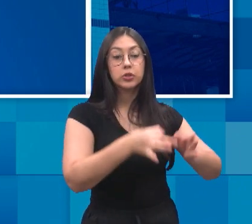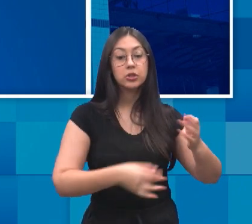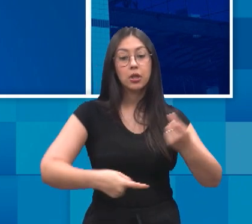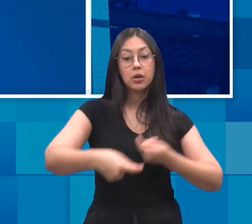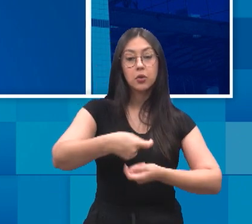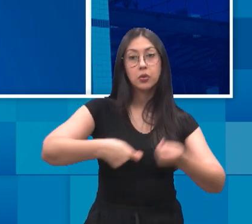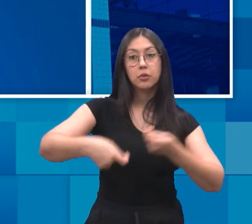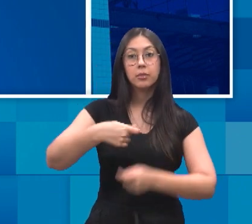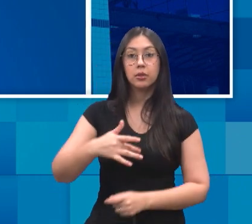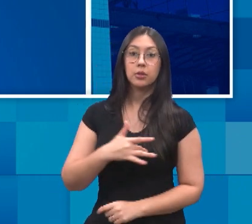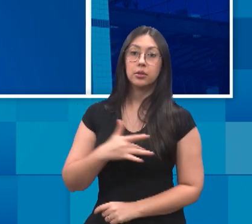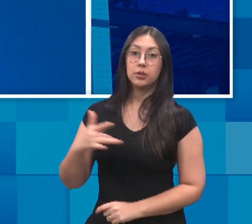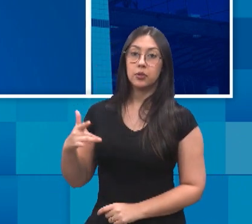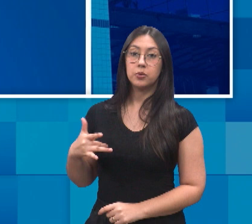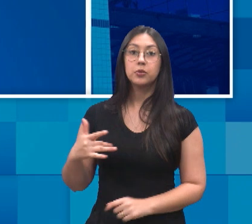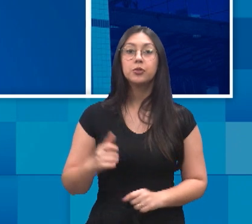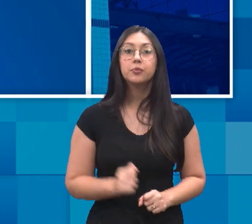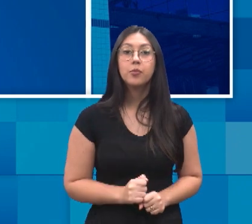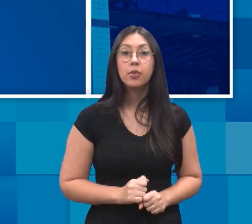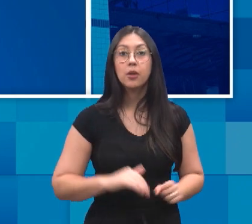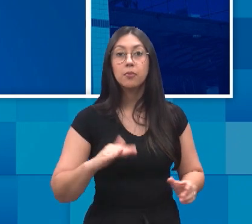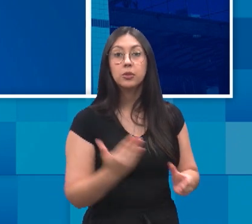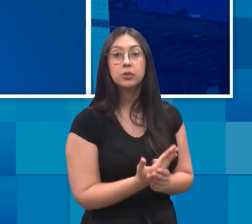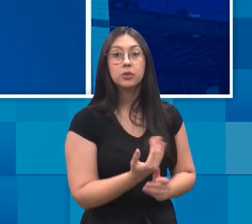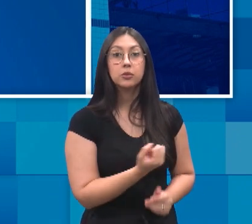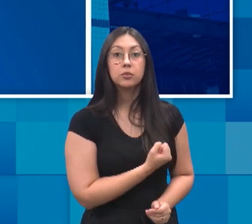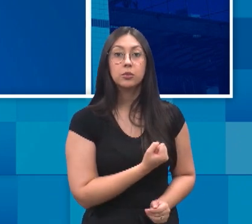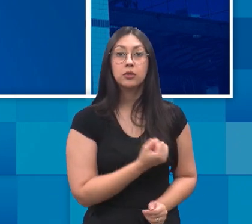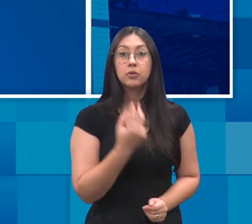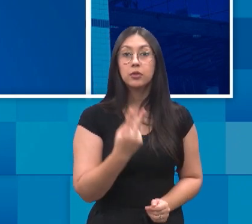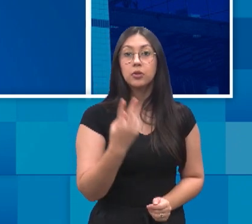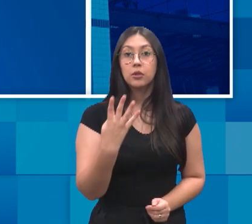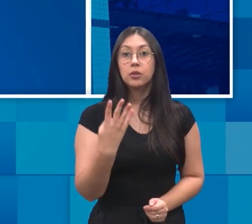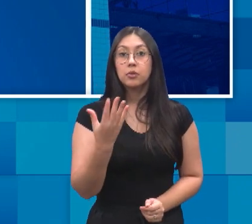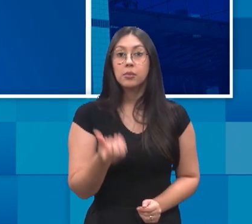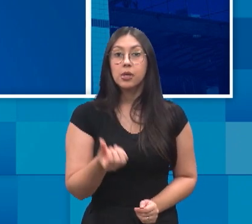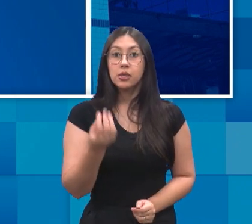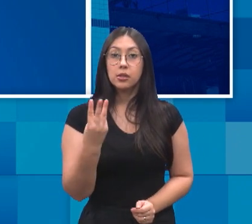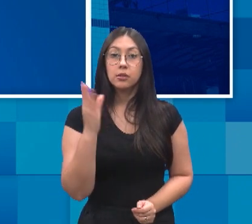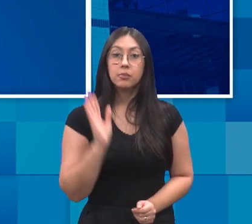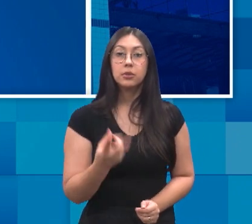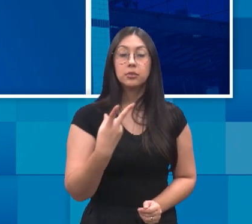Saúde. Processo número 2463/2025, projeto de lei número